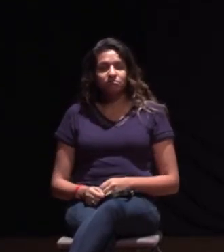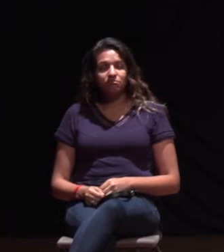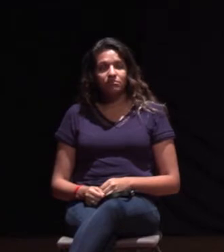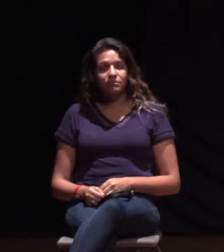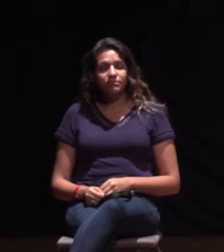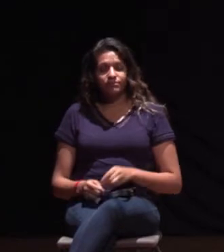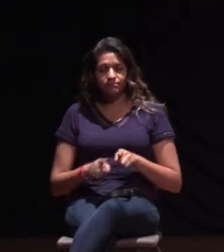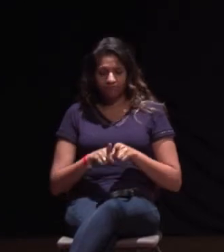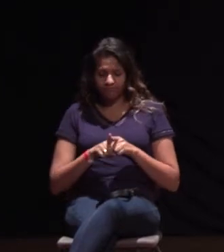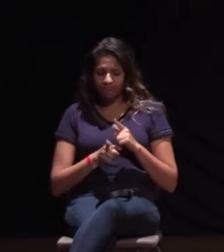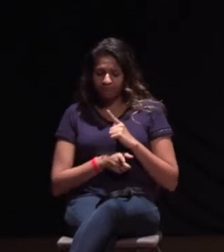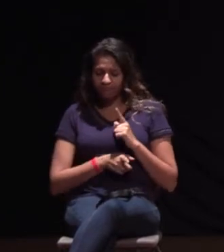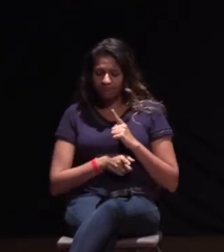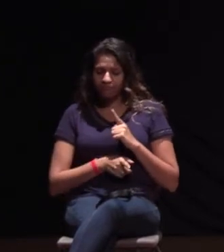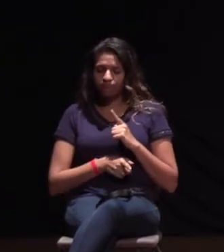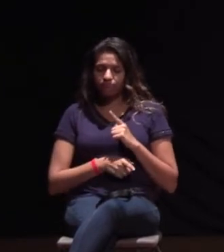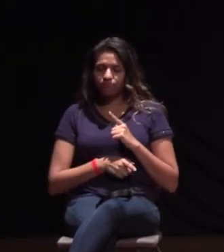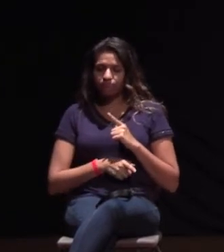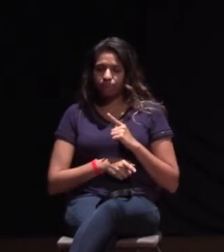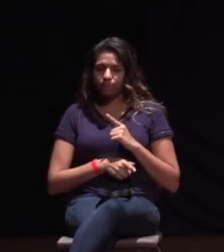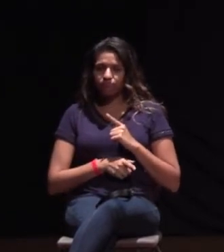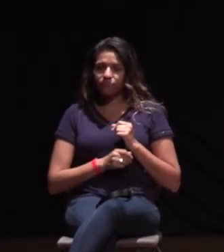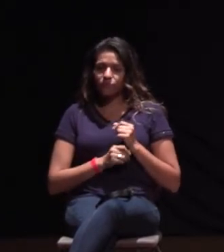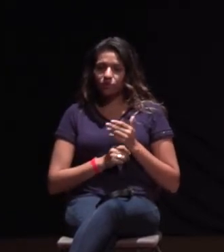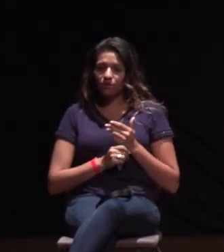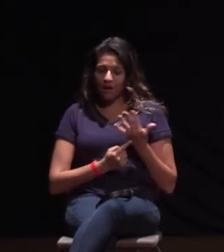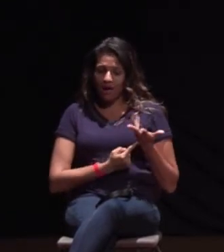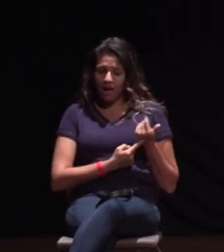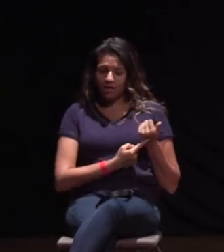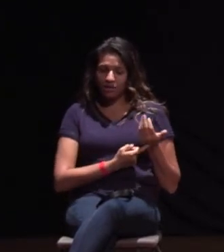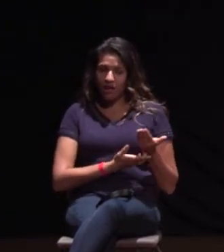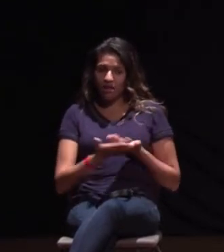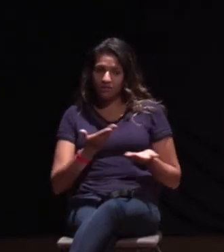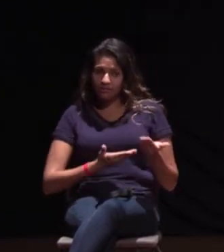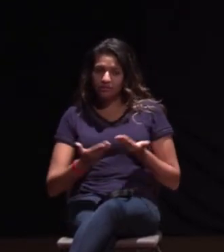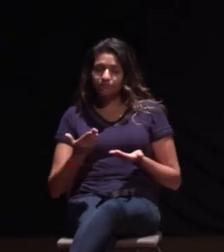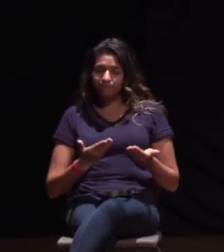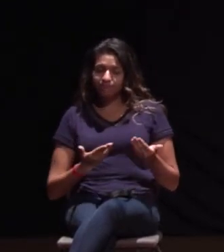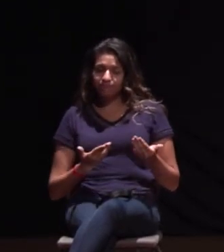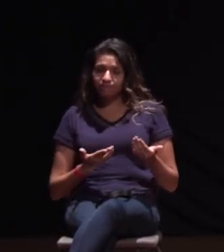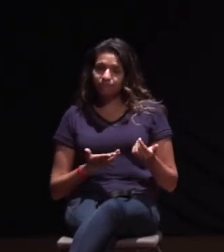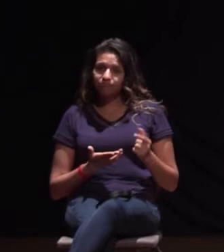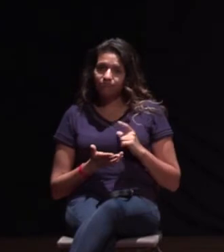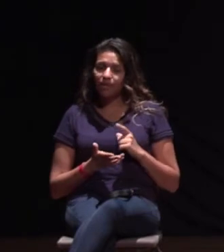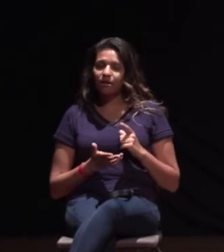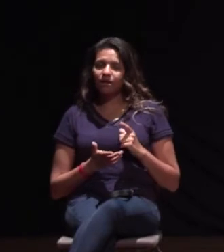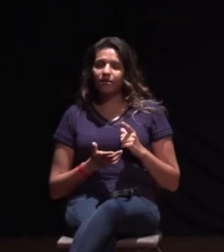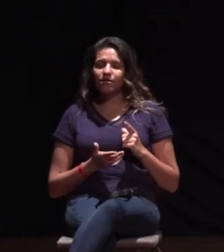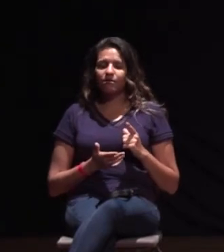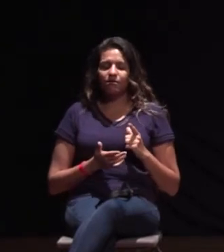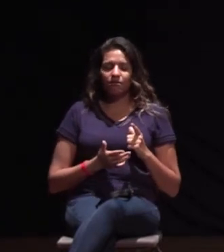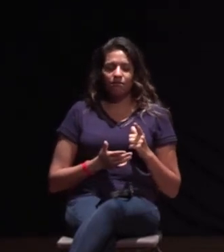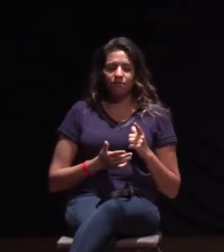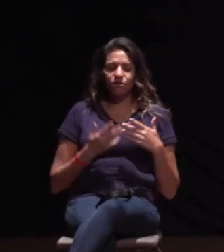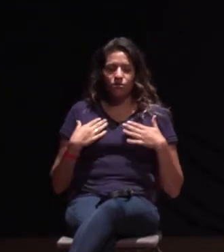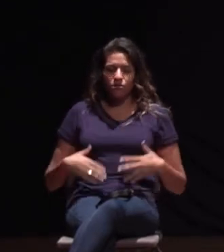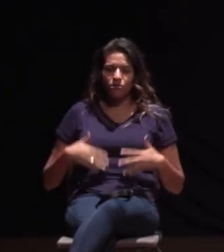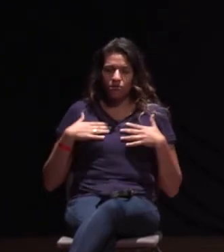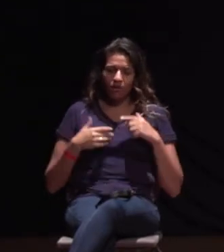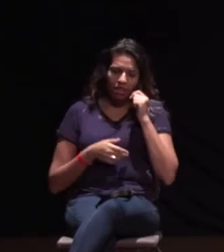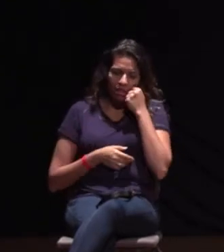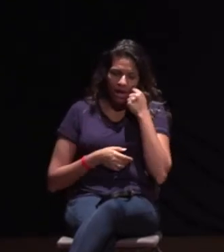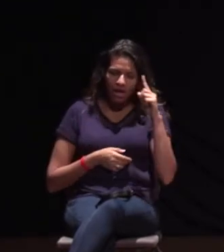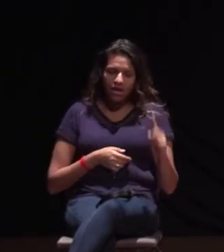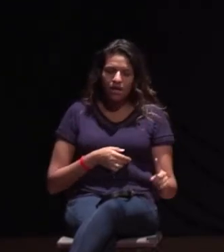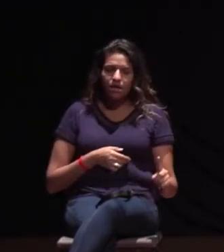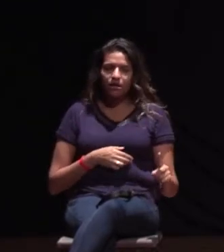toda uma problemática que existe na relação das artes com outros corpos, com corpos negros. A gente